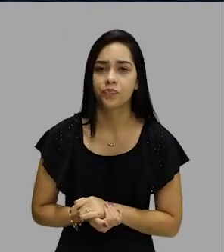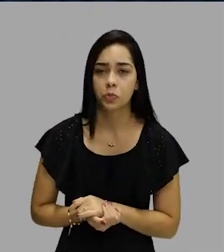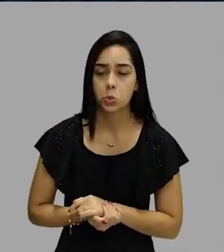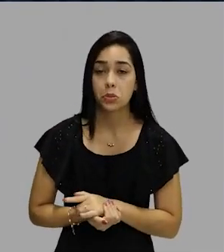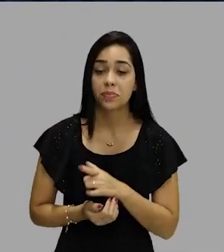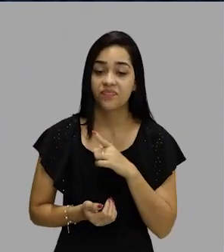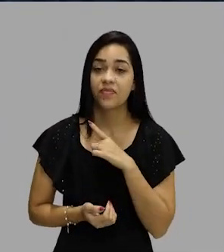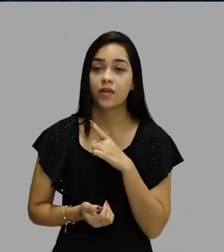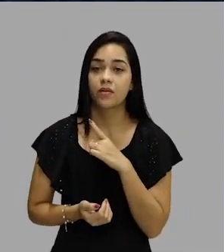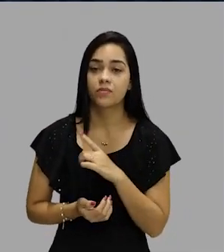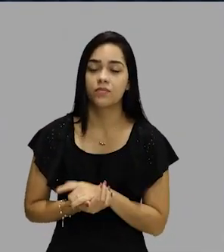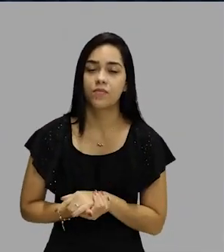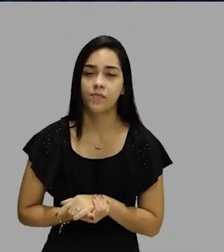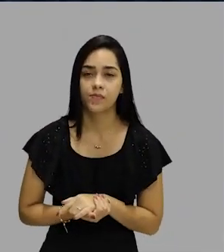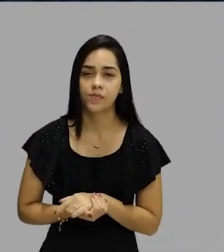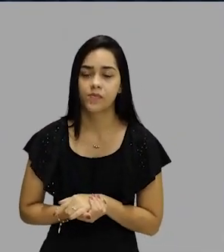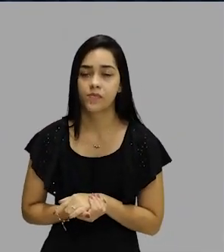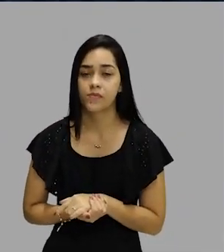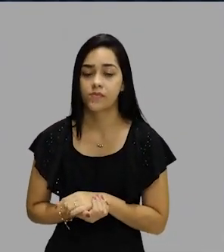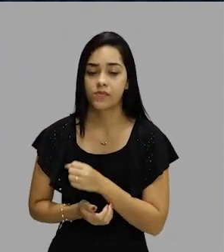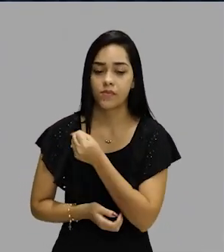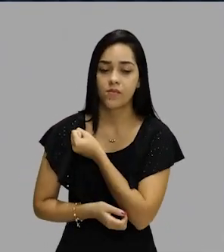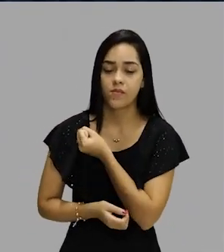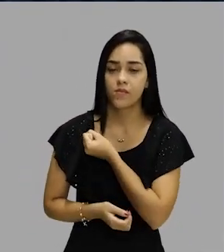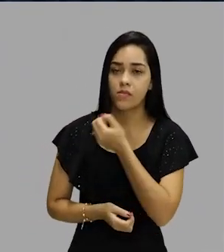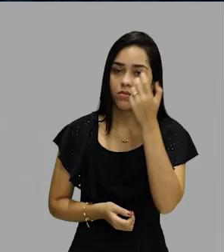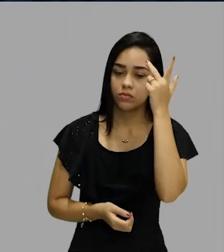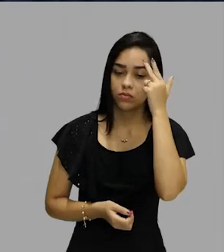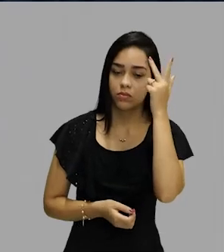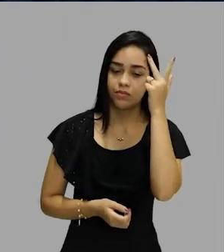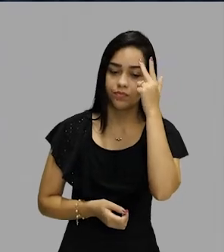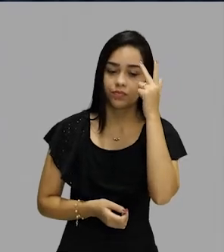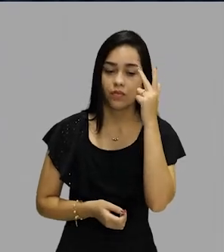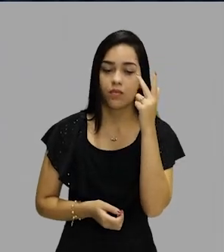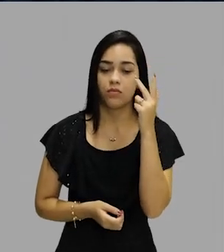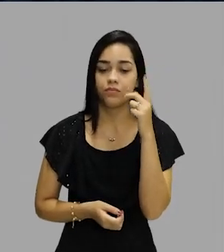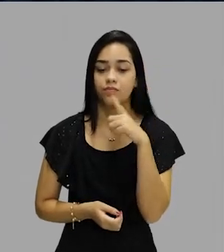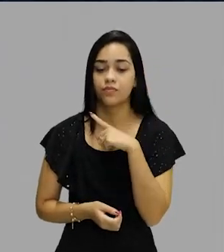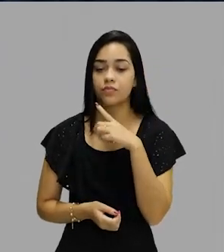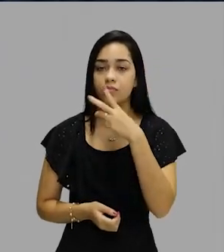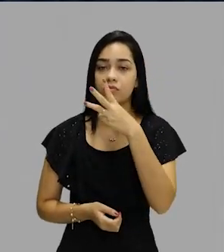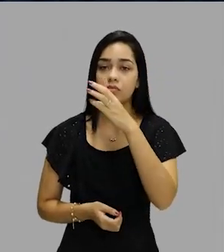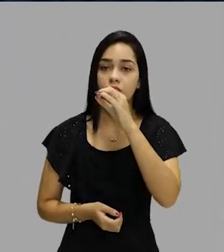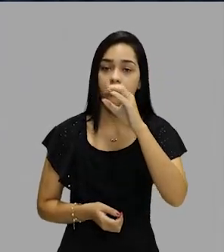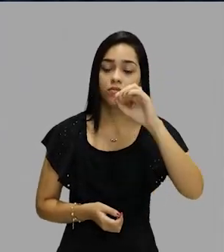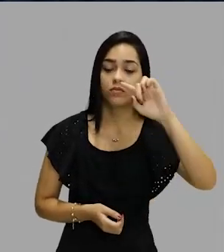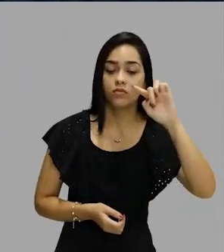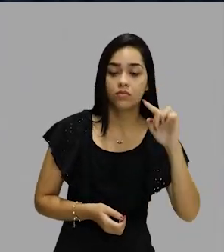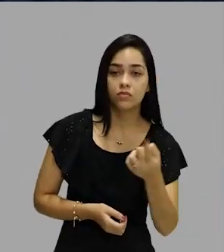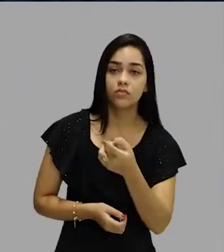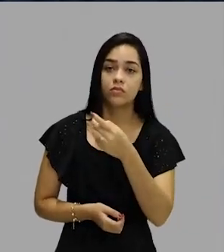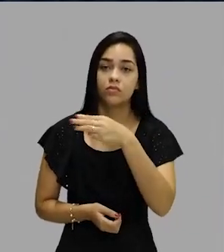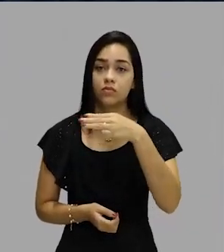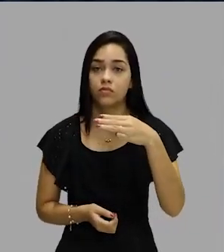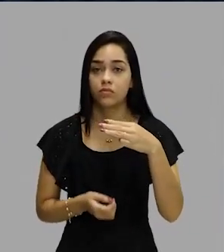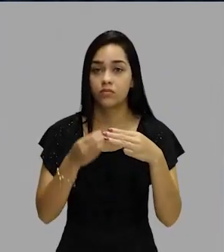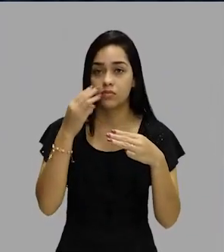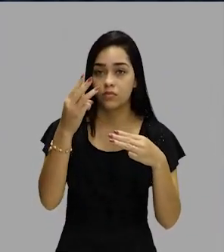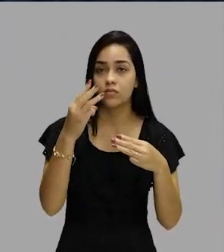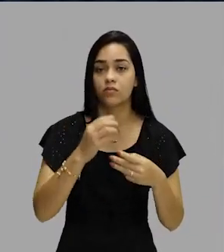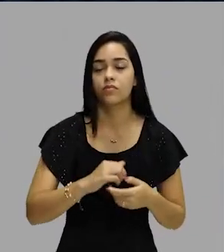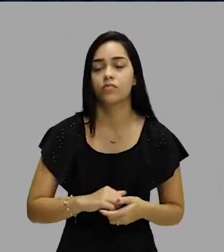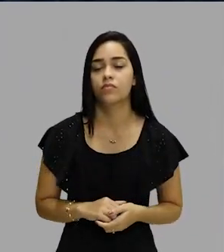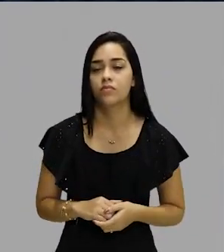esses megacariócitos. O número normal de plaquetas no indivíduo é de cerca de 300 mil por milímetro